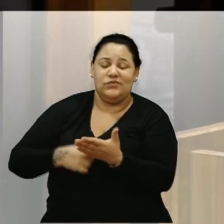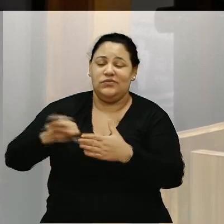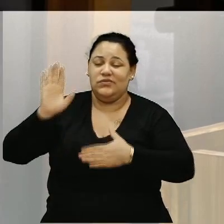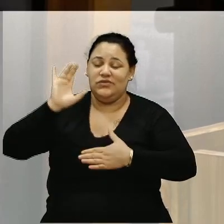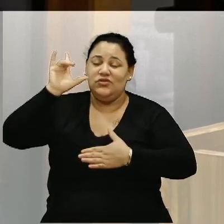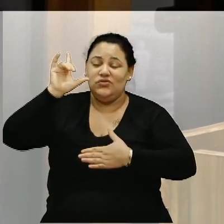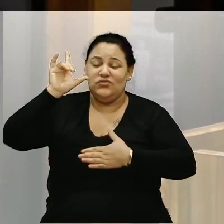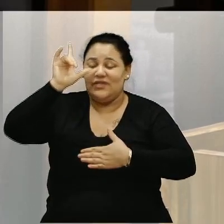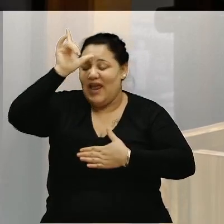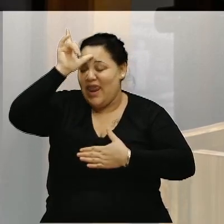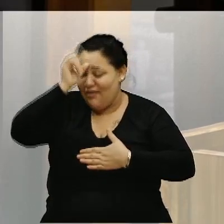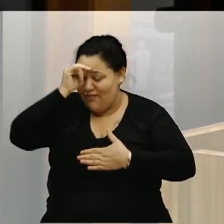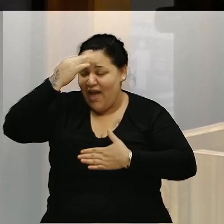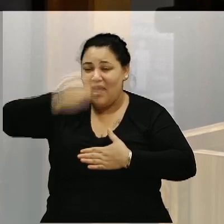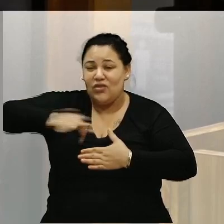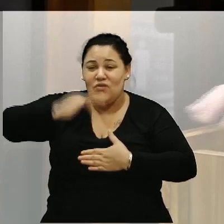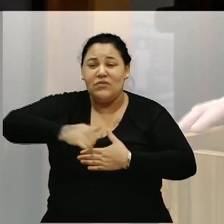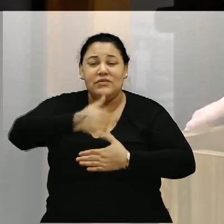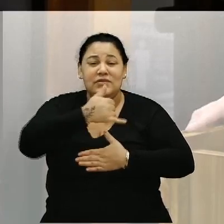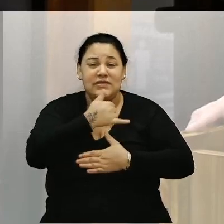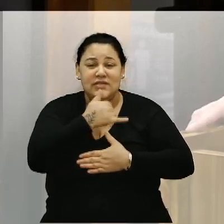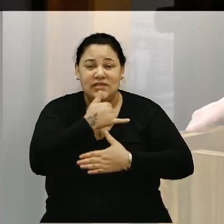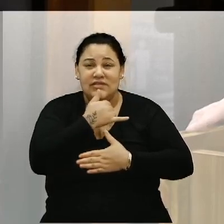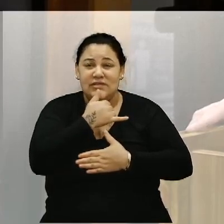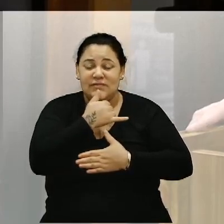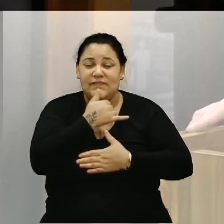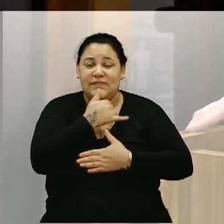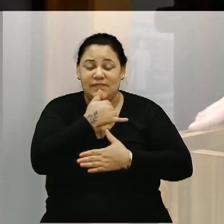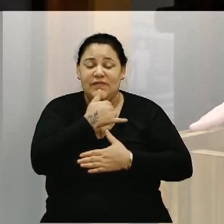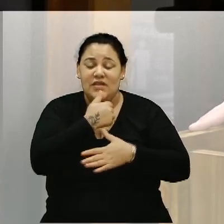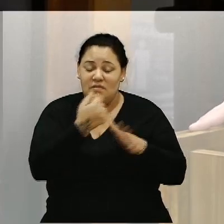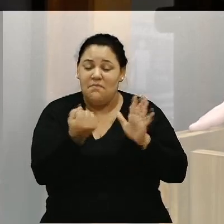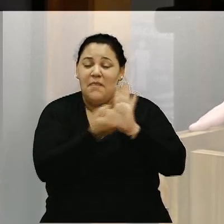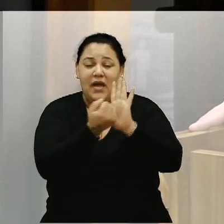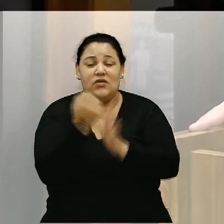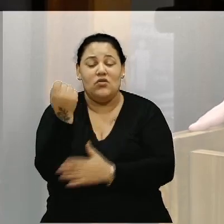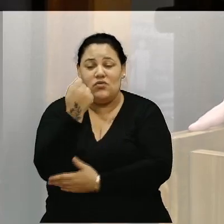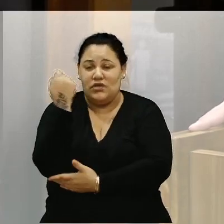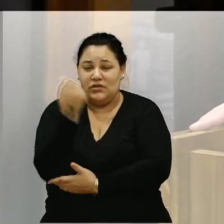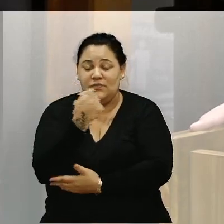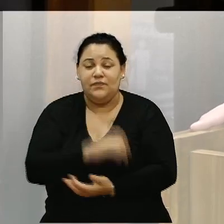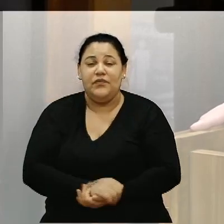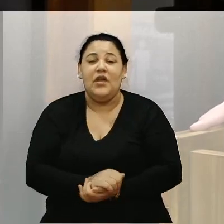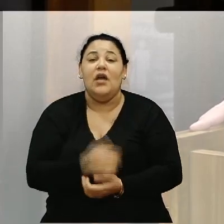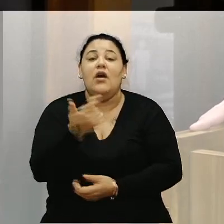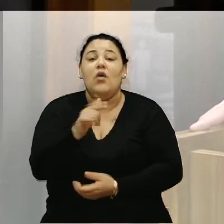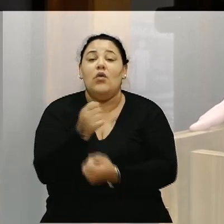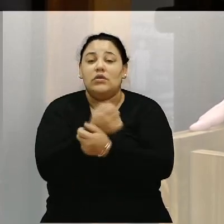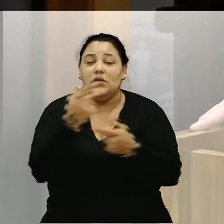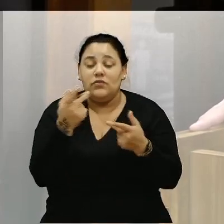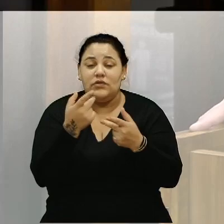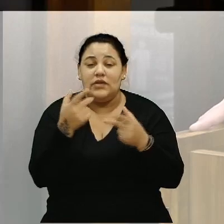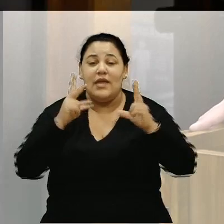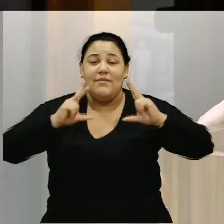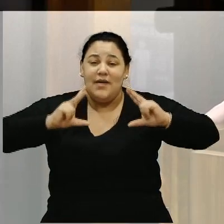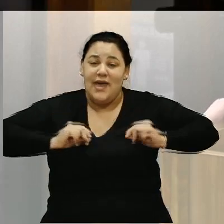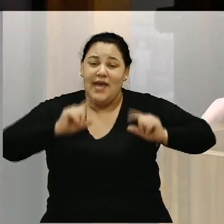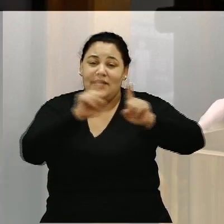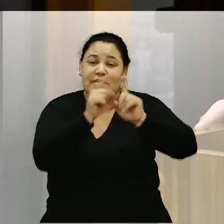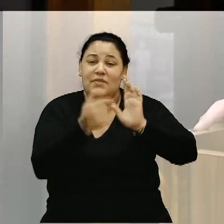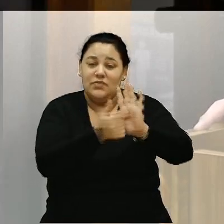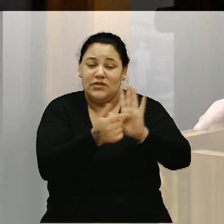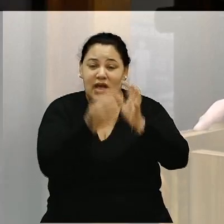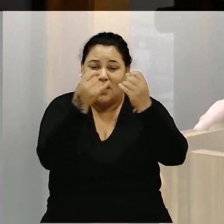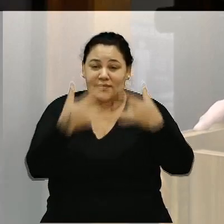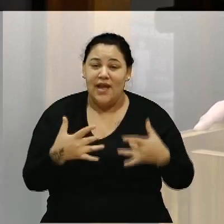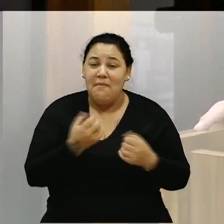tristeza e incerteza que pairam sobre a sociedade rio-grandense. Outro fator que merece o devido destaque é o fato de que milhares